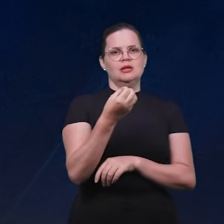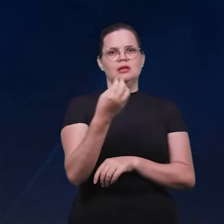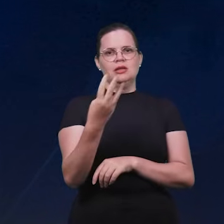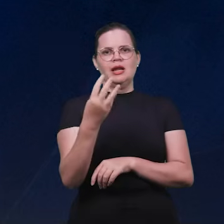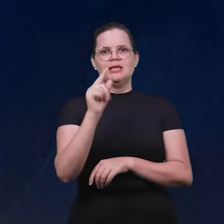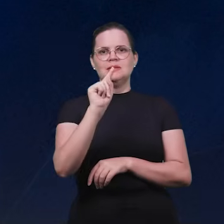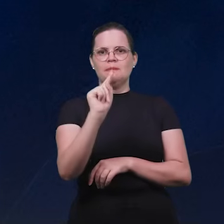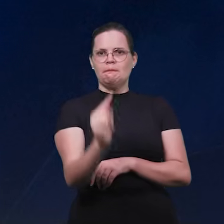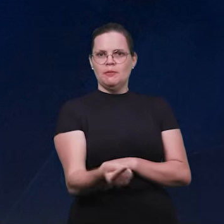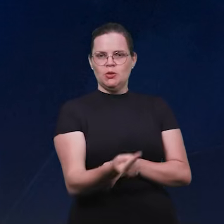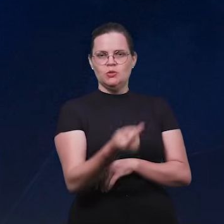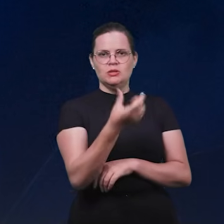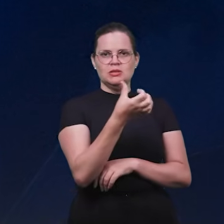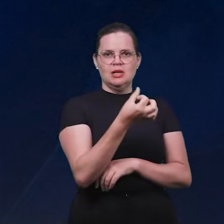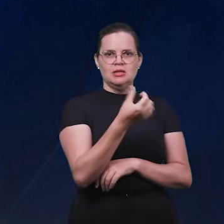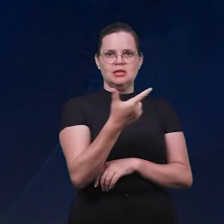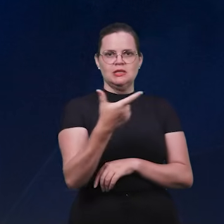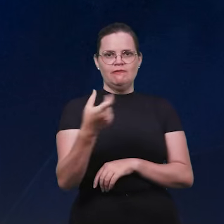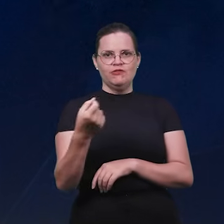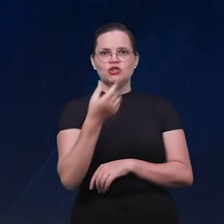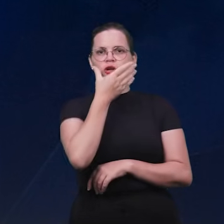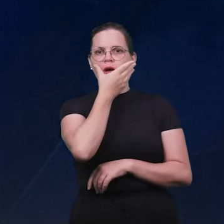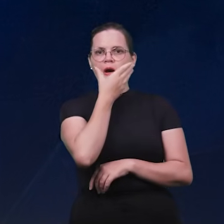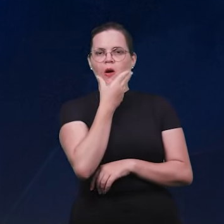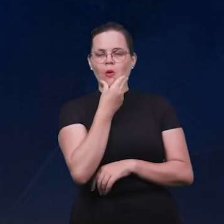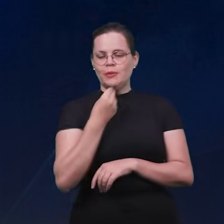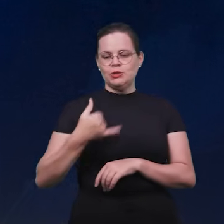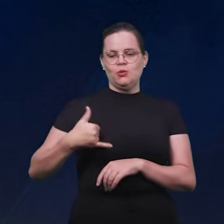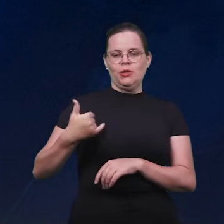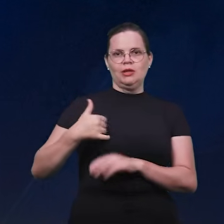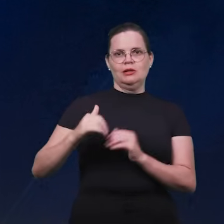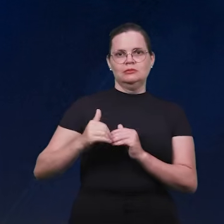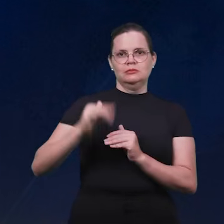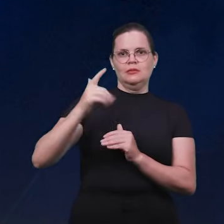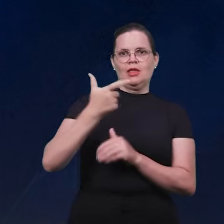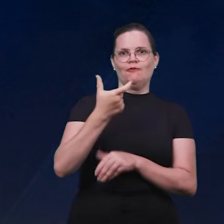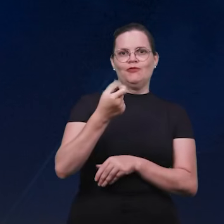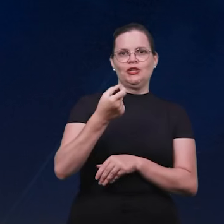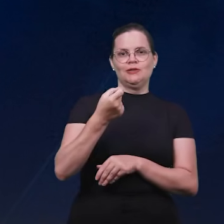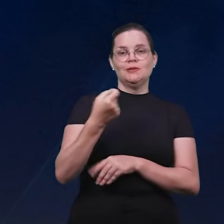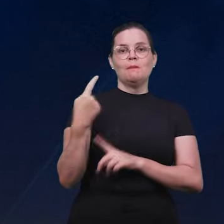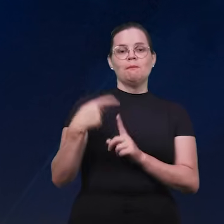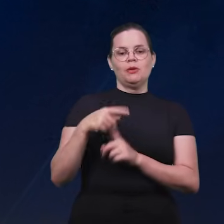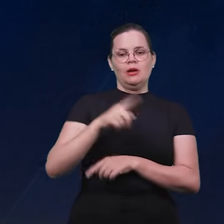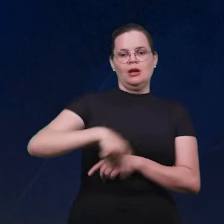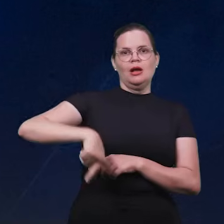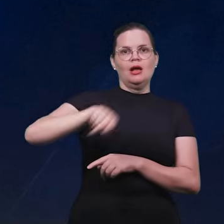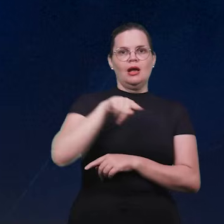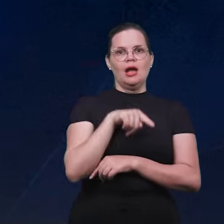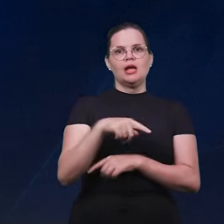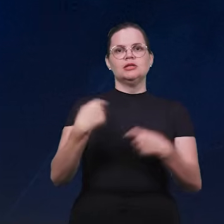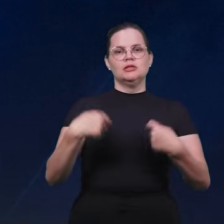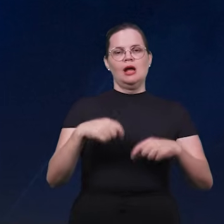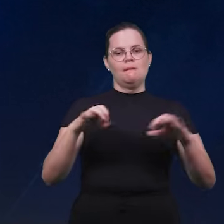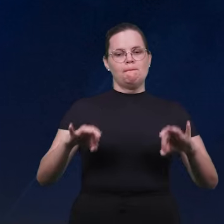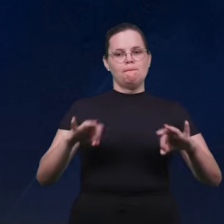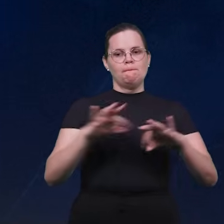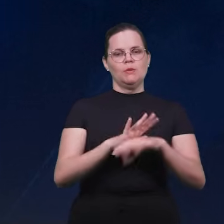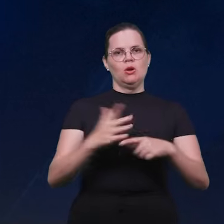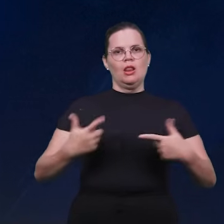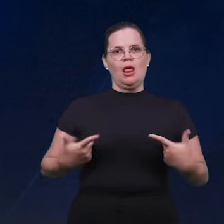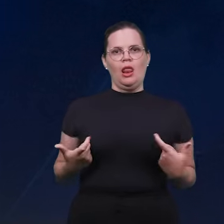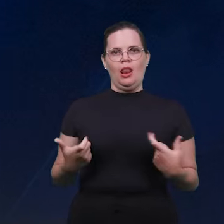de 20 anos para cima, homens preparados para sair à guerra. E isto sem